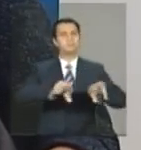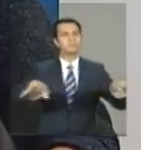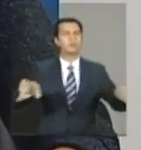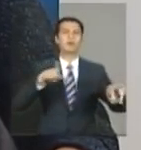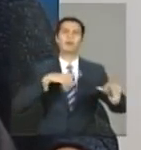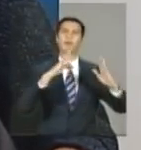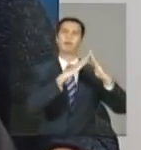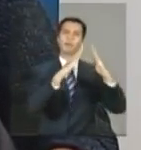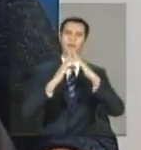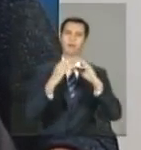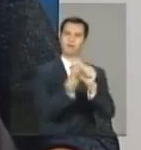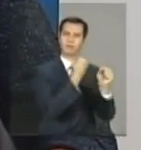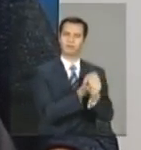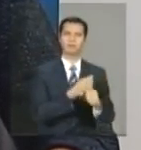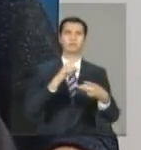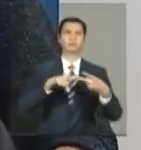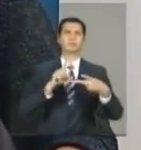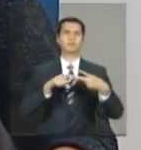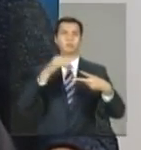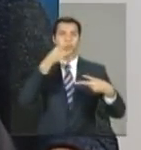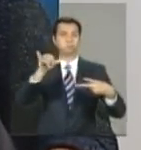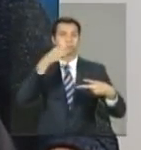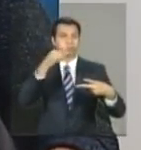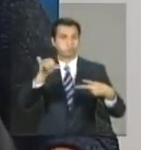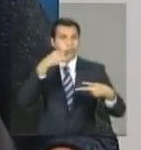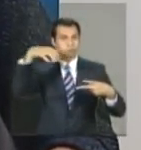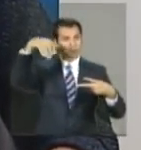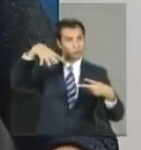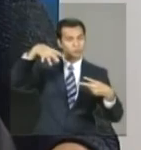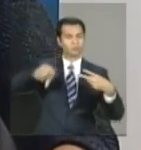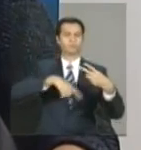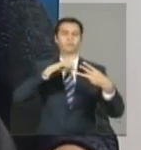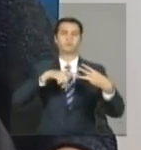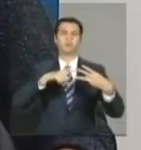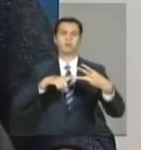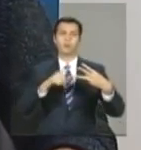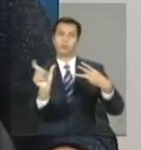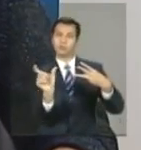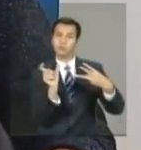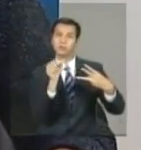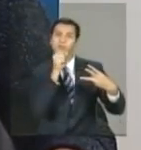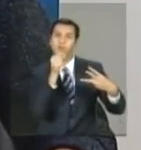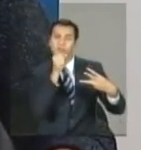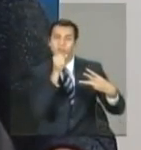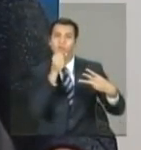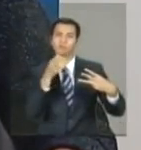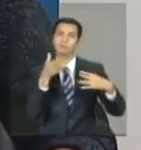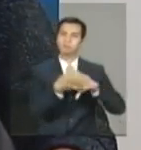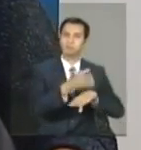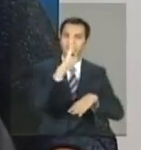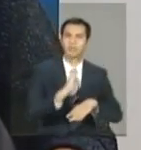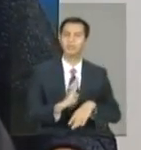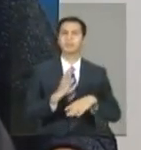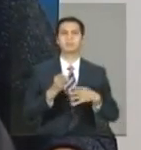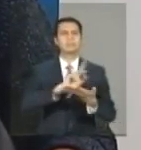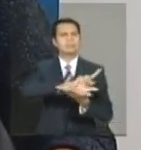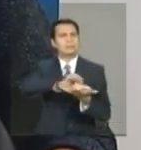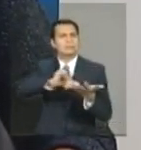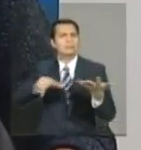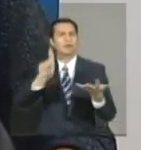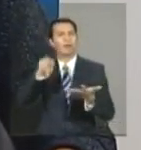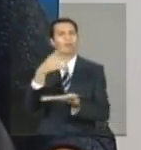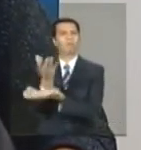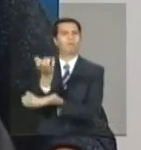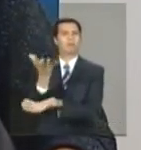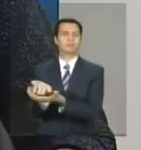Minha Vida, a tarifa Social de Energia Elétrica, a Carteira de Idoso e, enfim, o êxito do Cadastro Único nos últimos anos fez com que ele